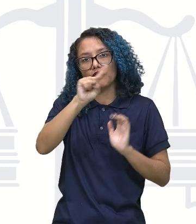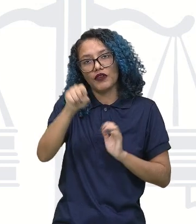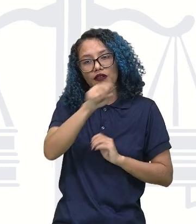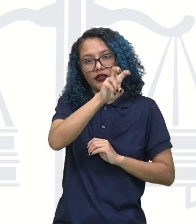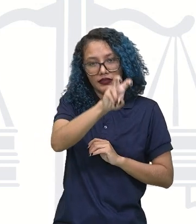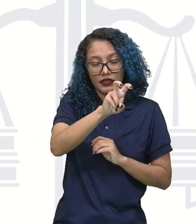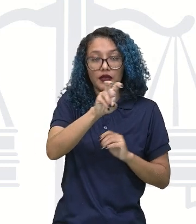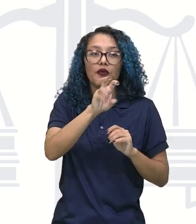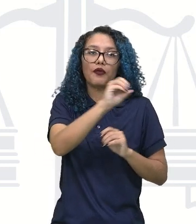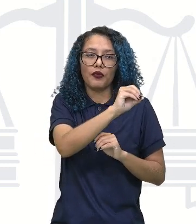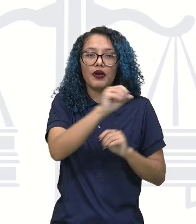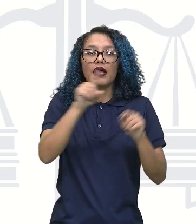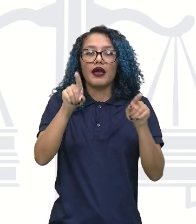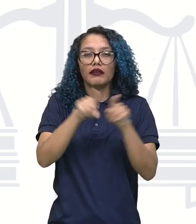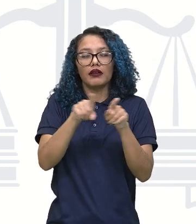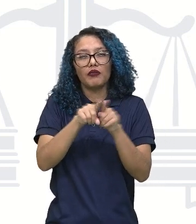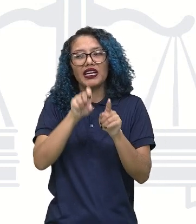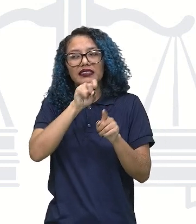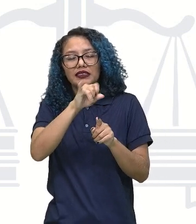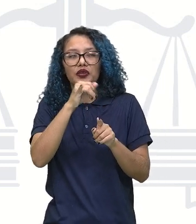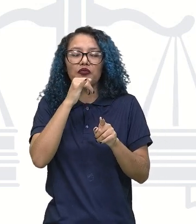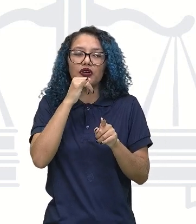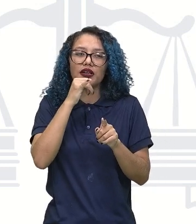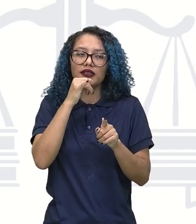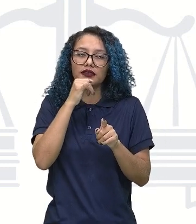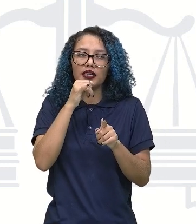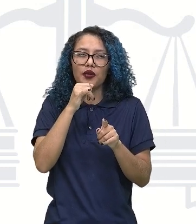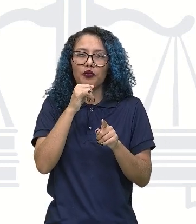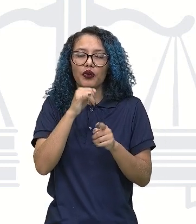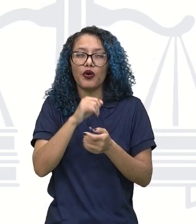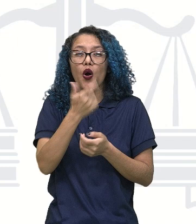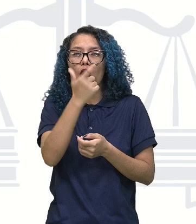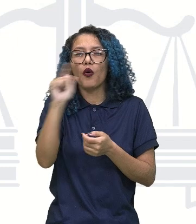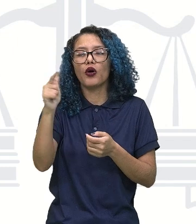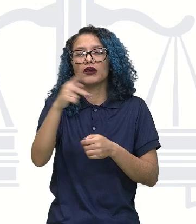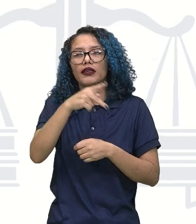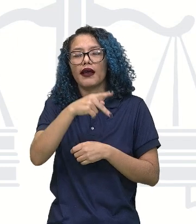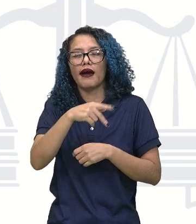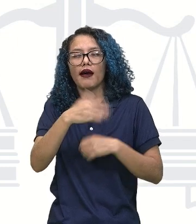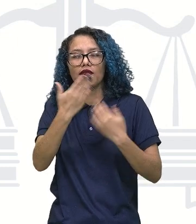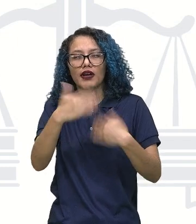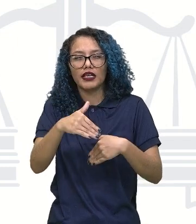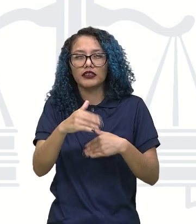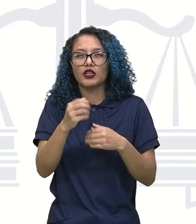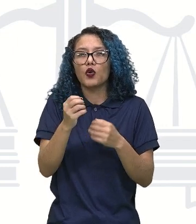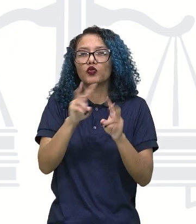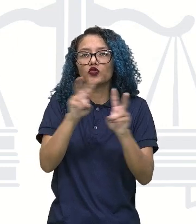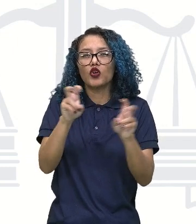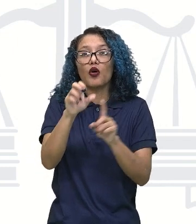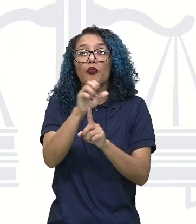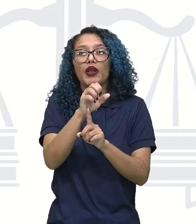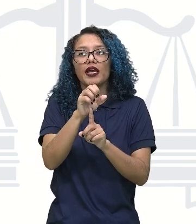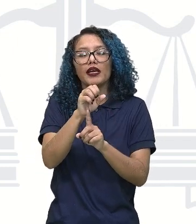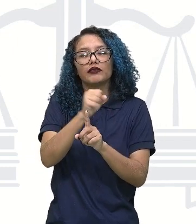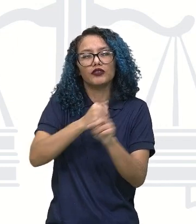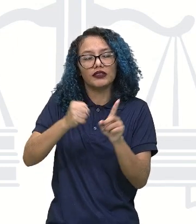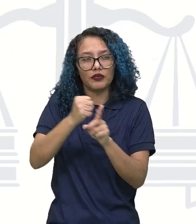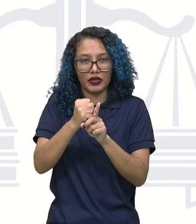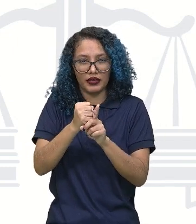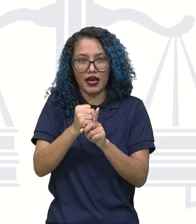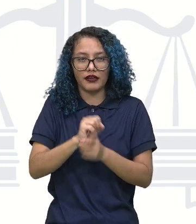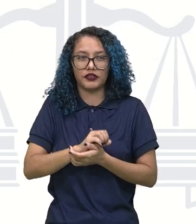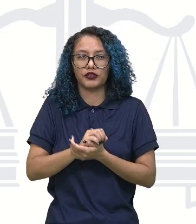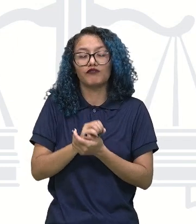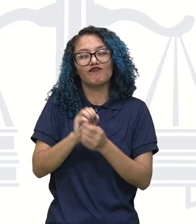pode esquecer daquela avaliação, né, professora Socorro, das sociabilidades, né, que a gente tem, que o pedagógico